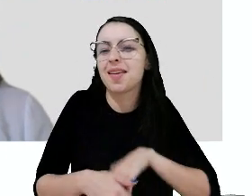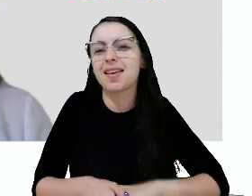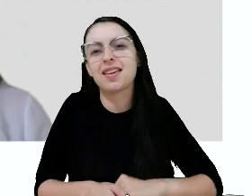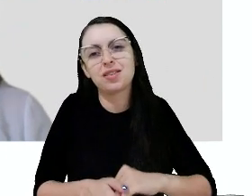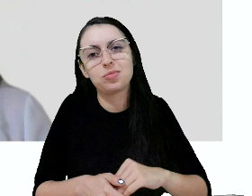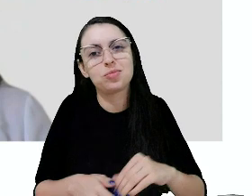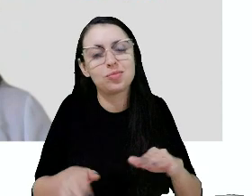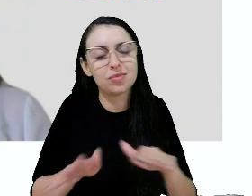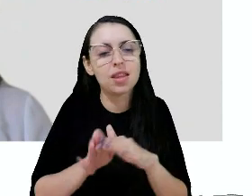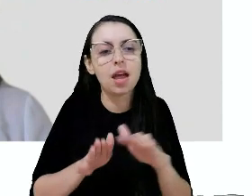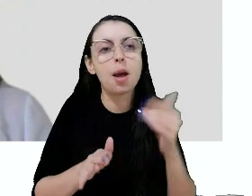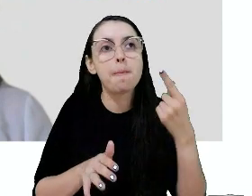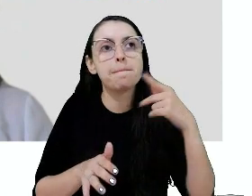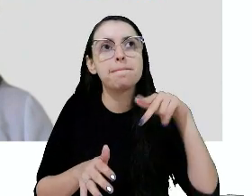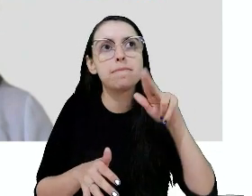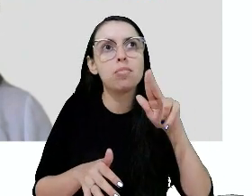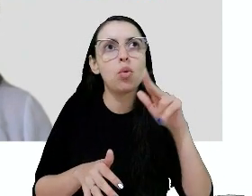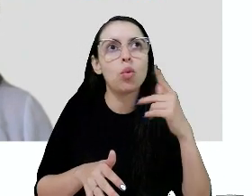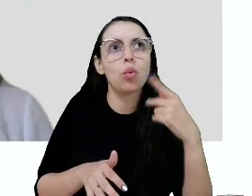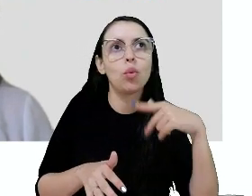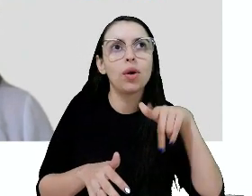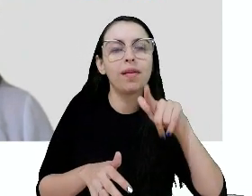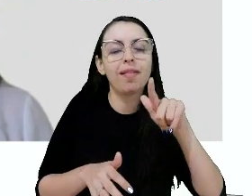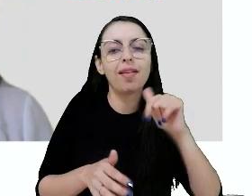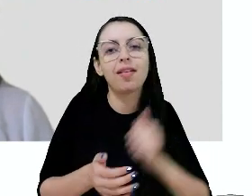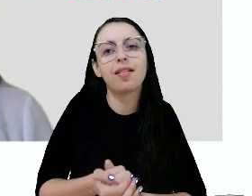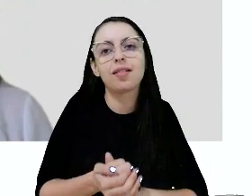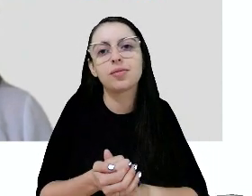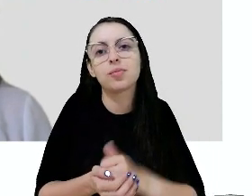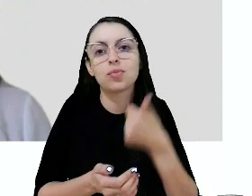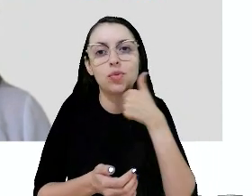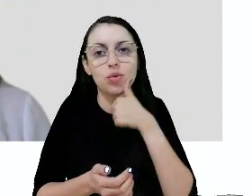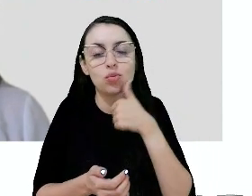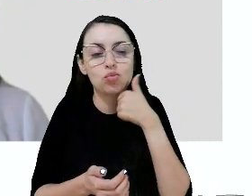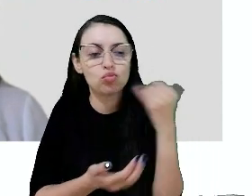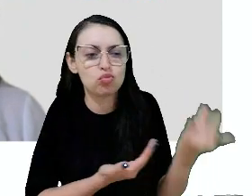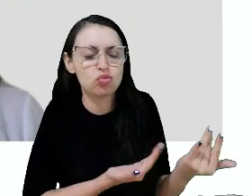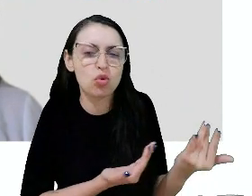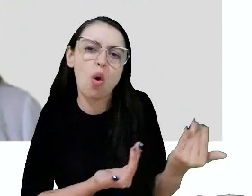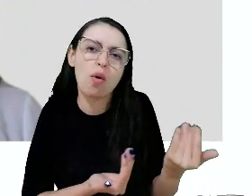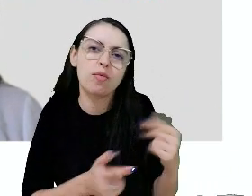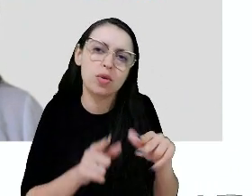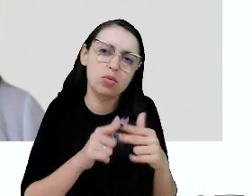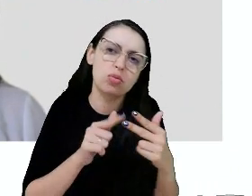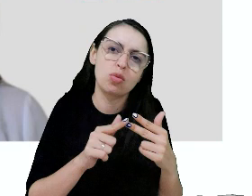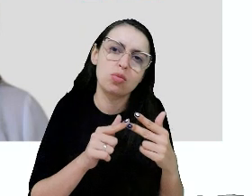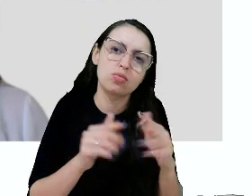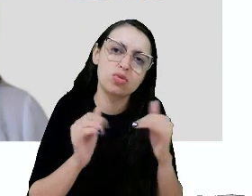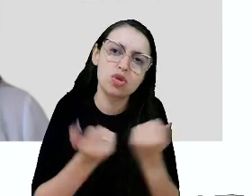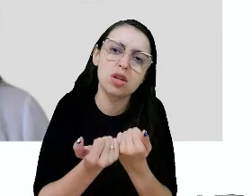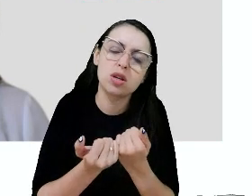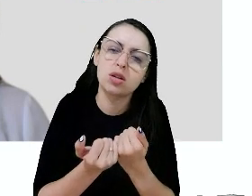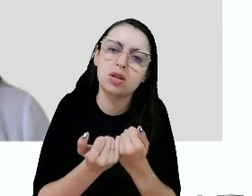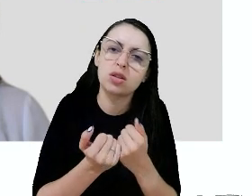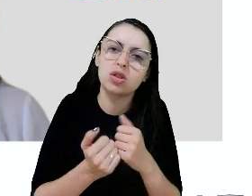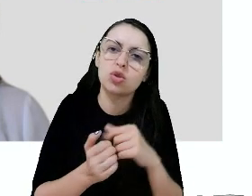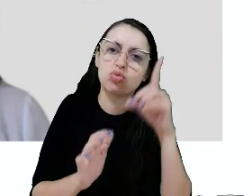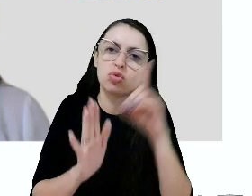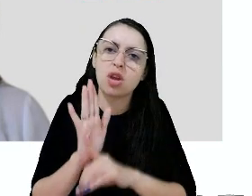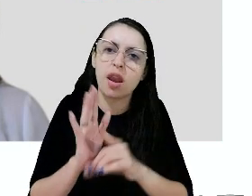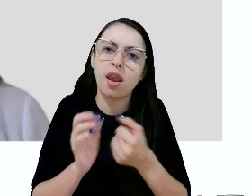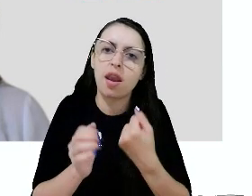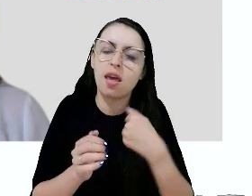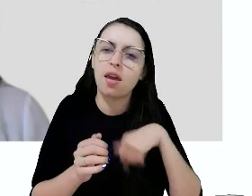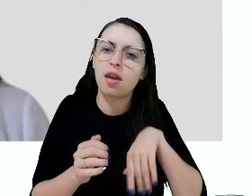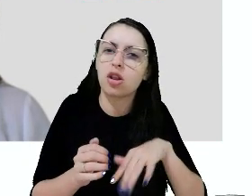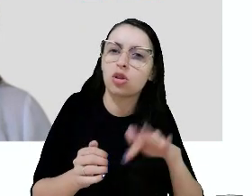de assistentes meus na PUC. Eu tenho um grupo de jovens nas minhas equipes, tenho 2 equipes de filosofia do direito e